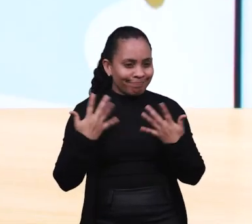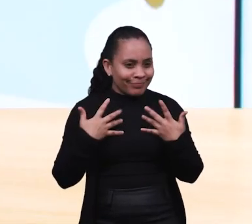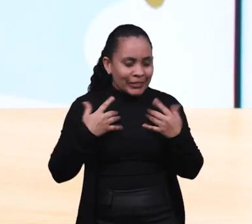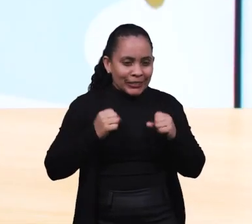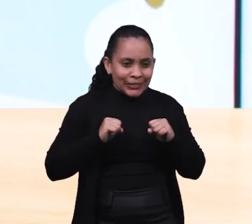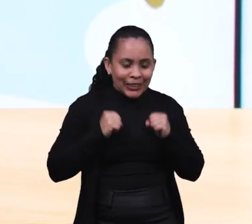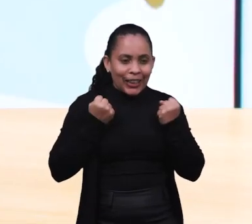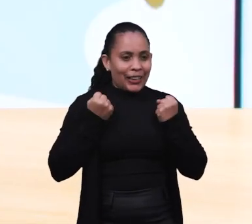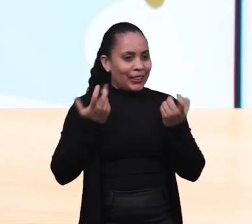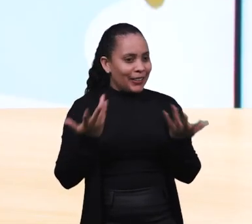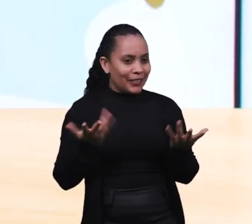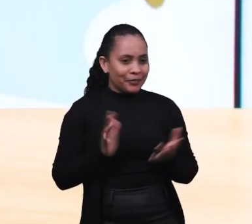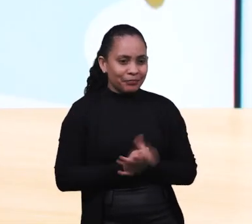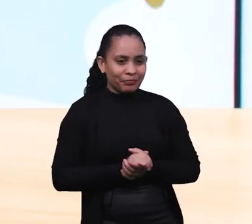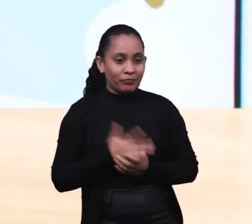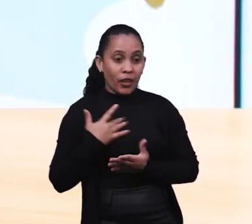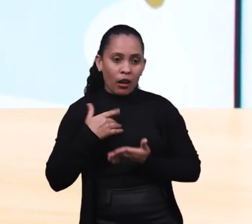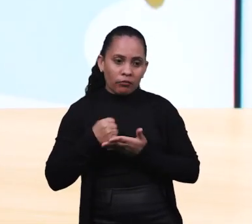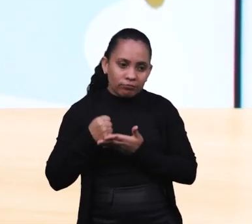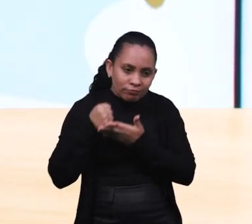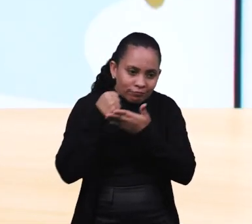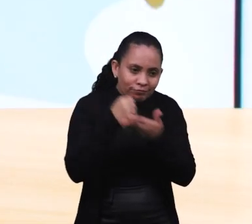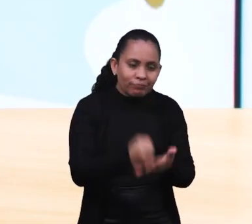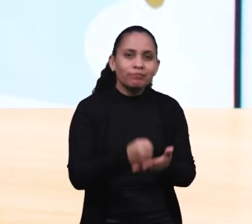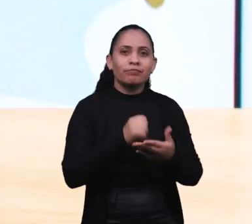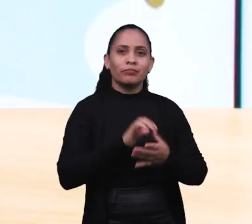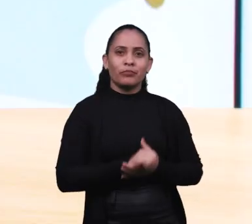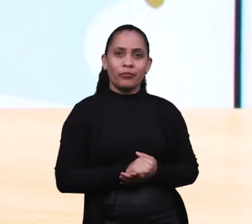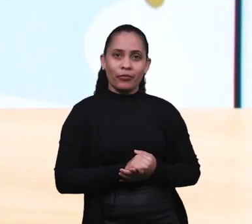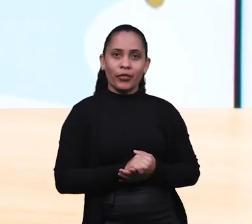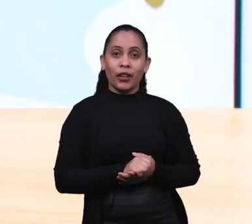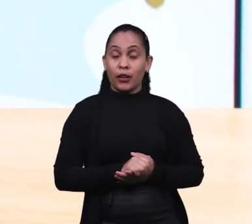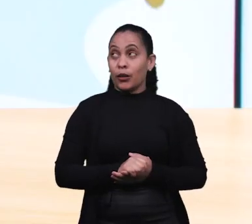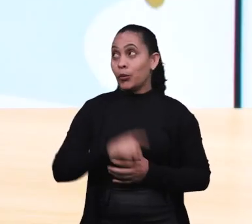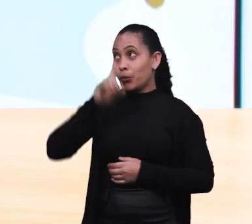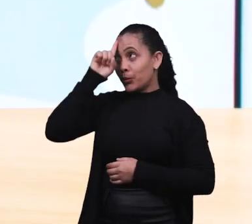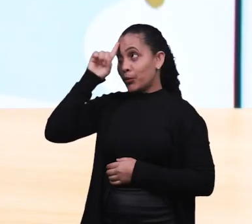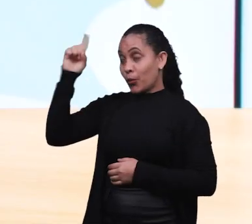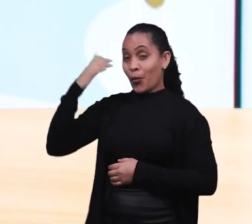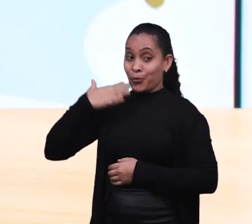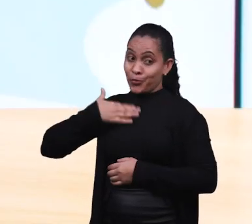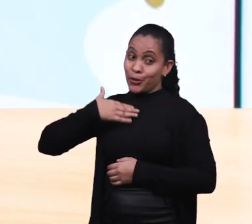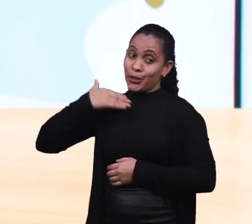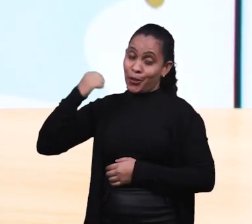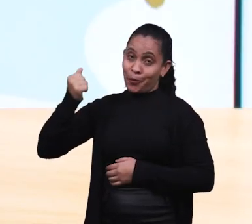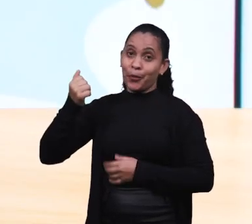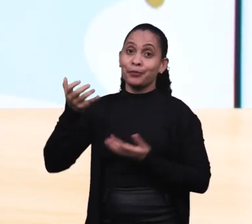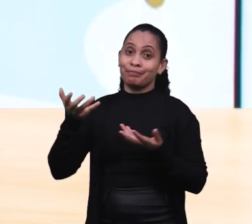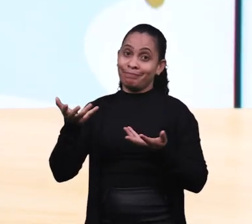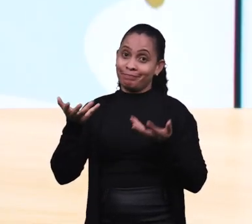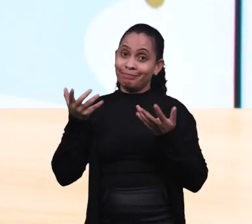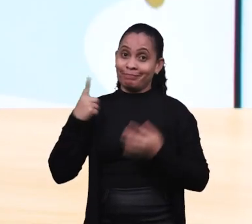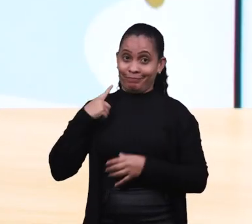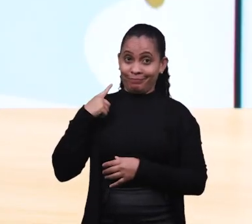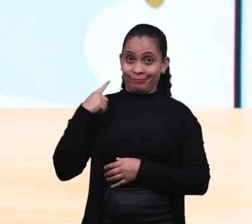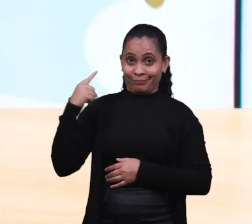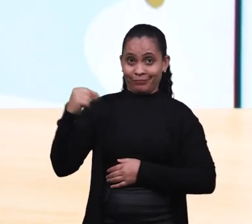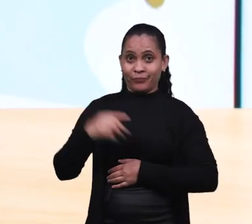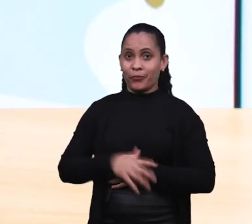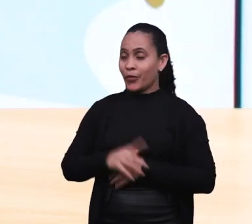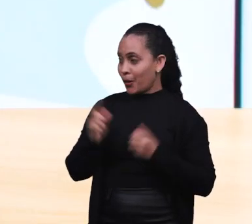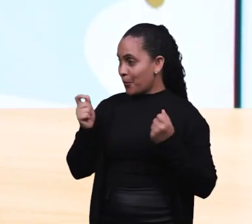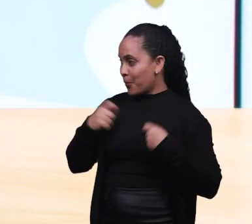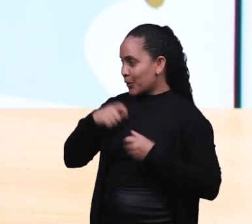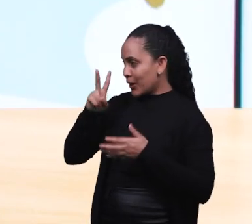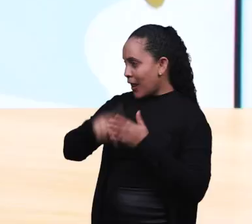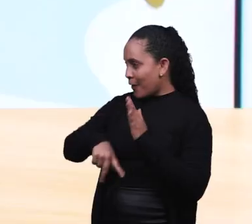estar interpretando é atender ao mandado do Senhor Jesus, que está mencionado. Posso